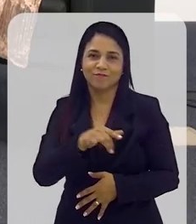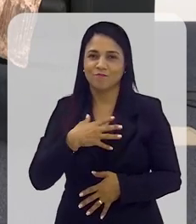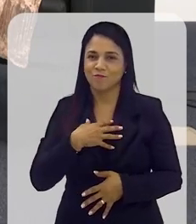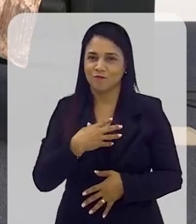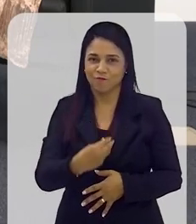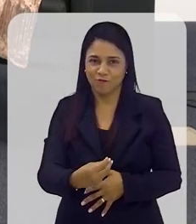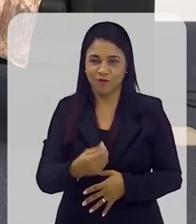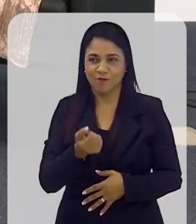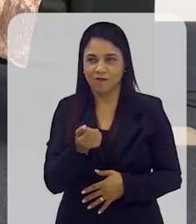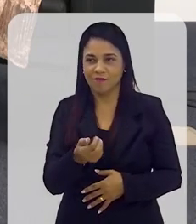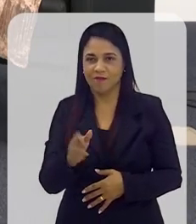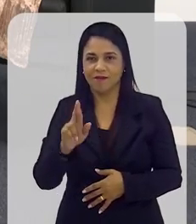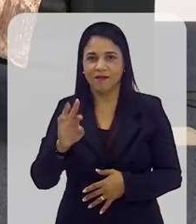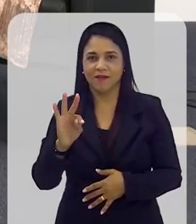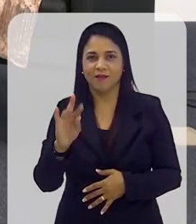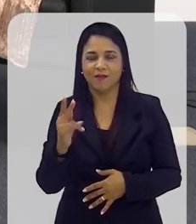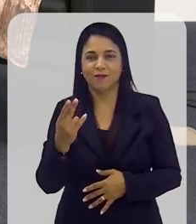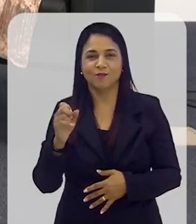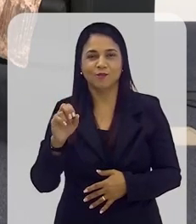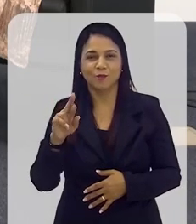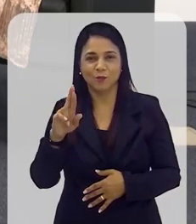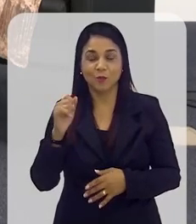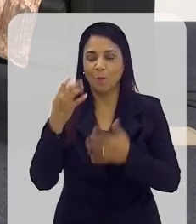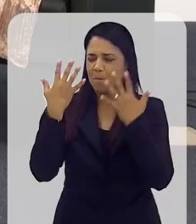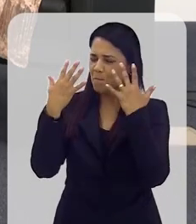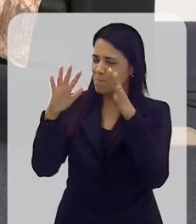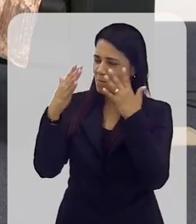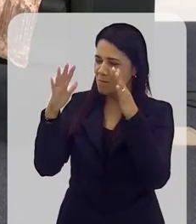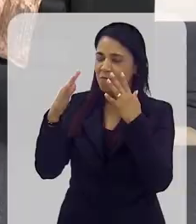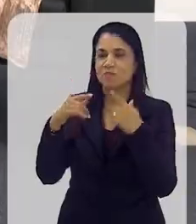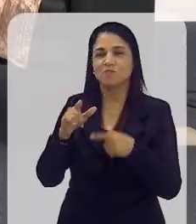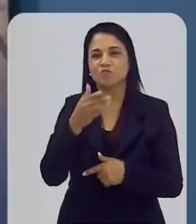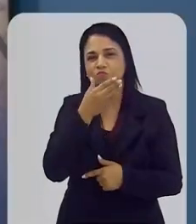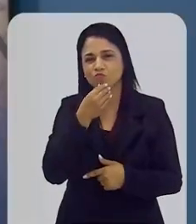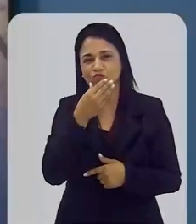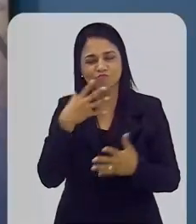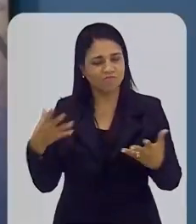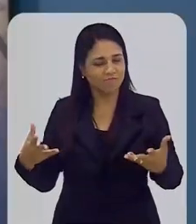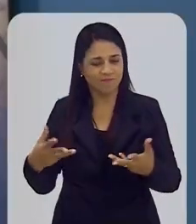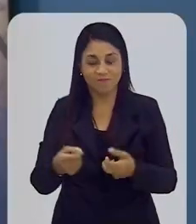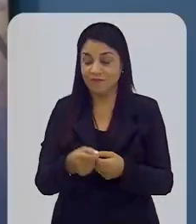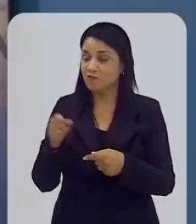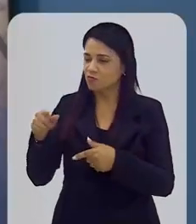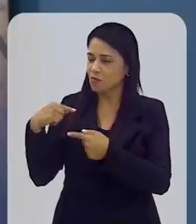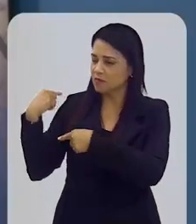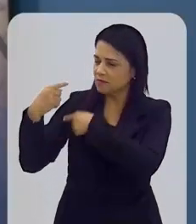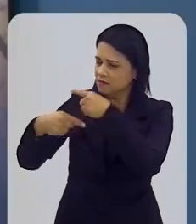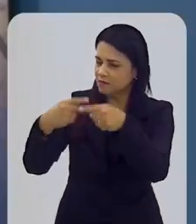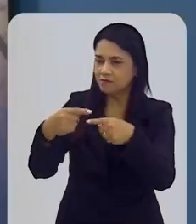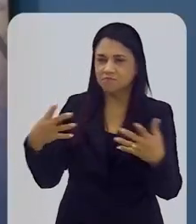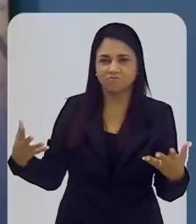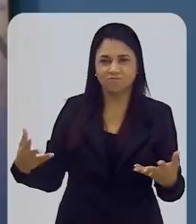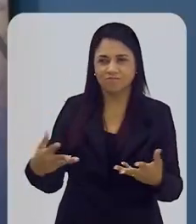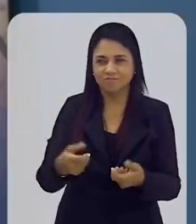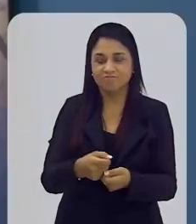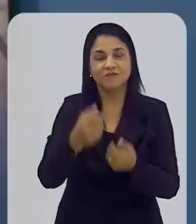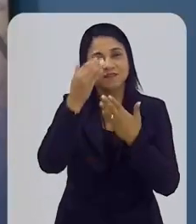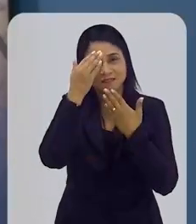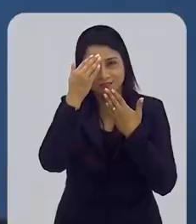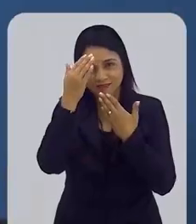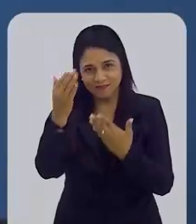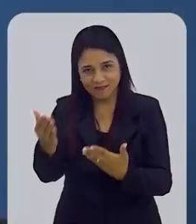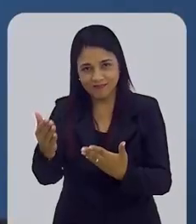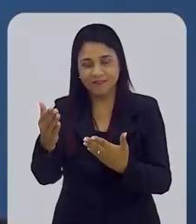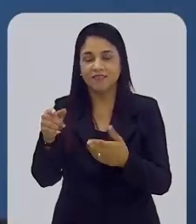esse moleque, ele é incrível. Parabéns, ele é incrível, a sua trajetória também é incrível. Quero agradecer